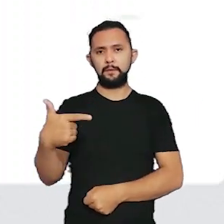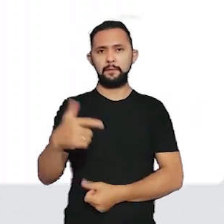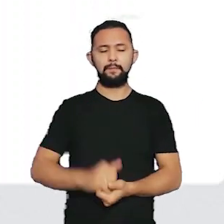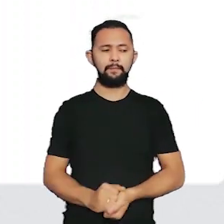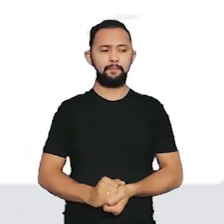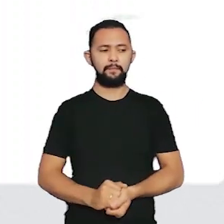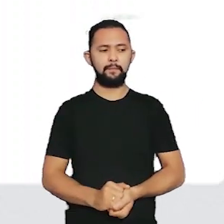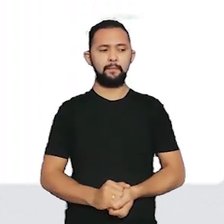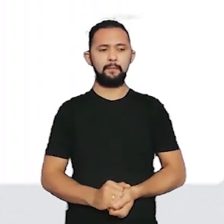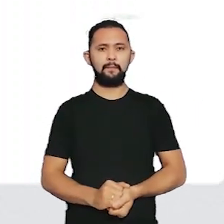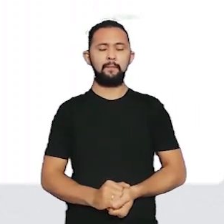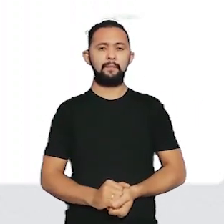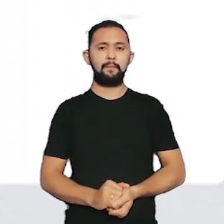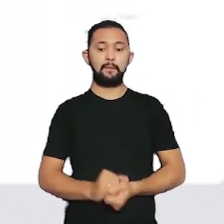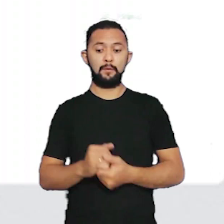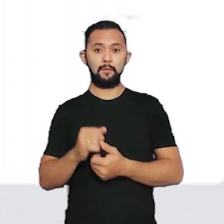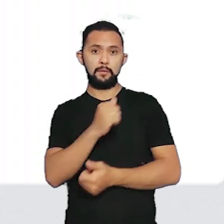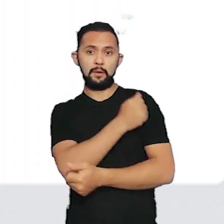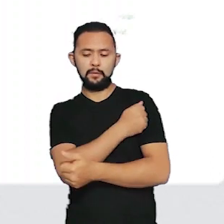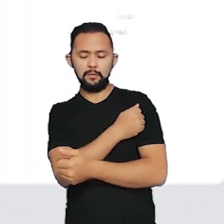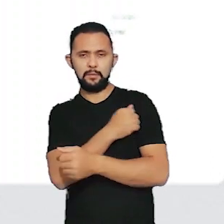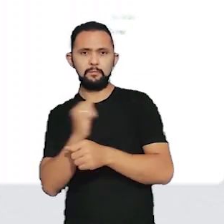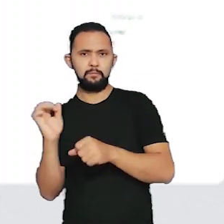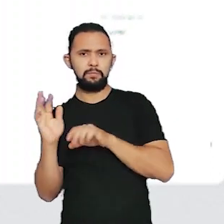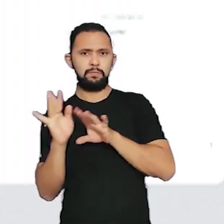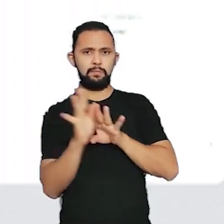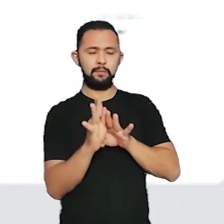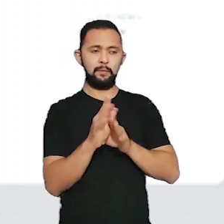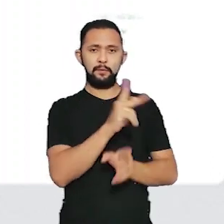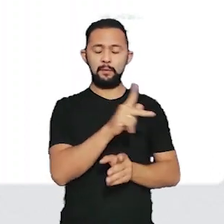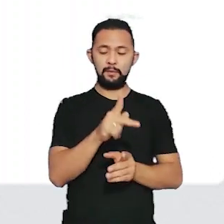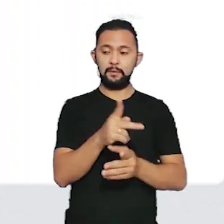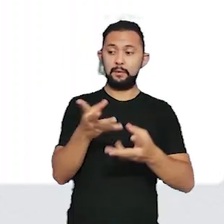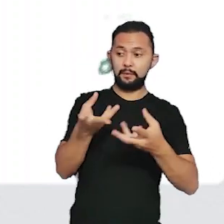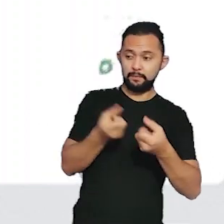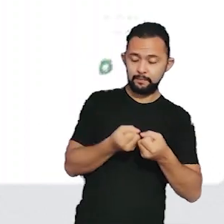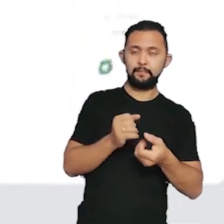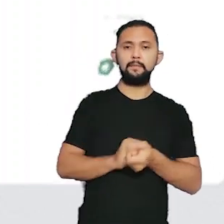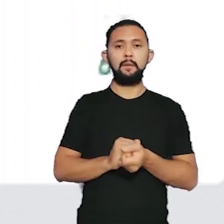iam chegando, os alunos eram recebidos pelos professores, né? A proporção